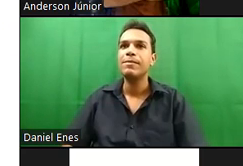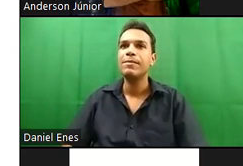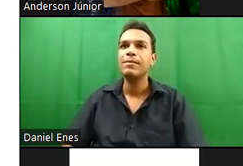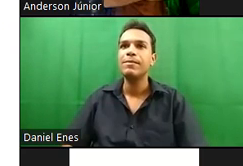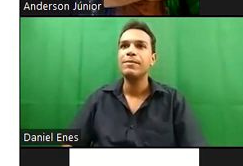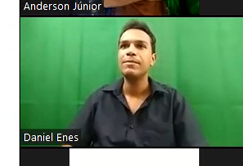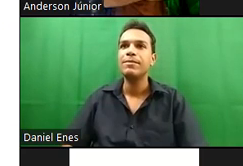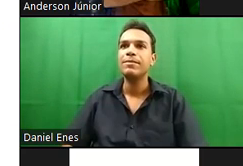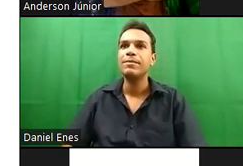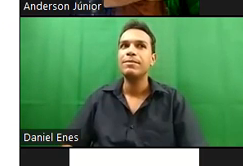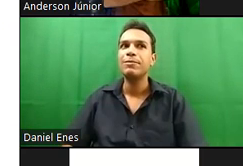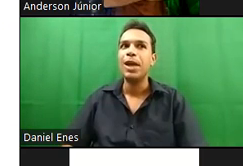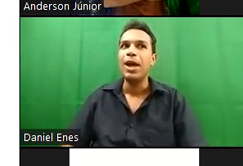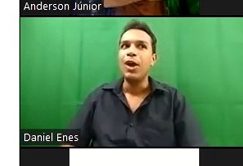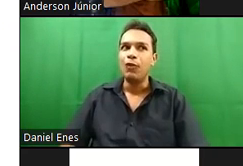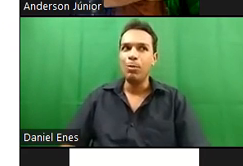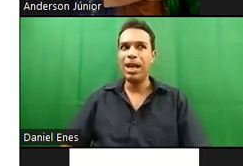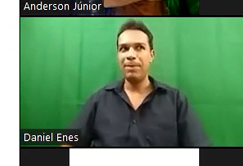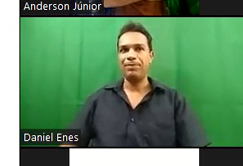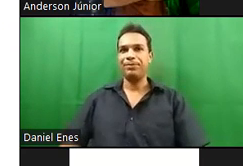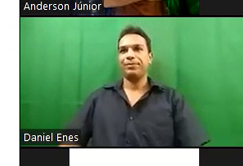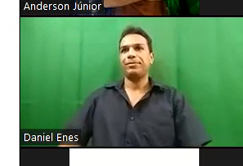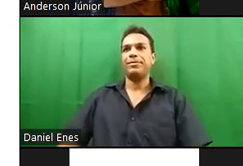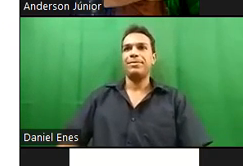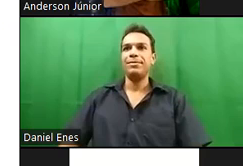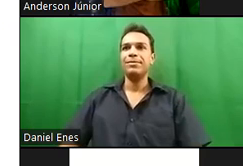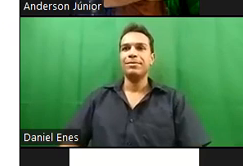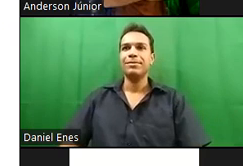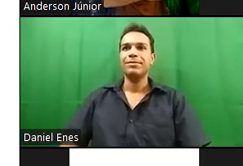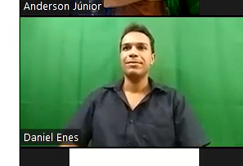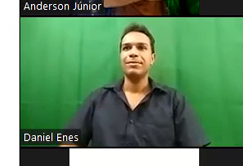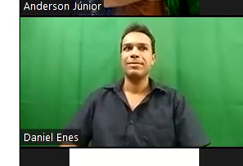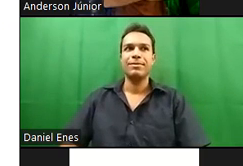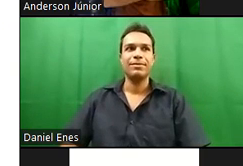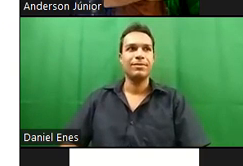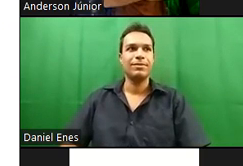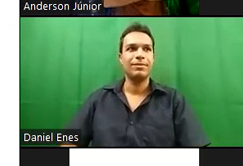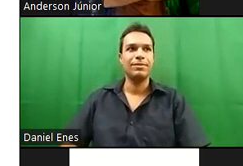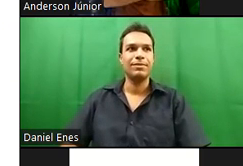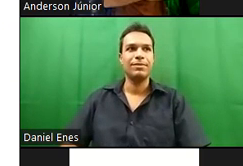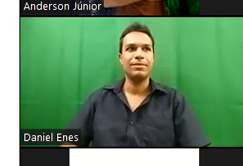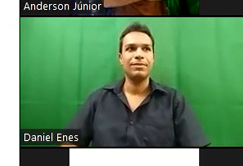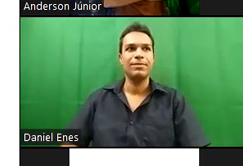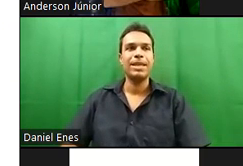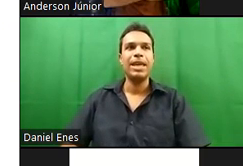de ação, né? Porque Vamos lá. verbo, no caso, é ação, mas eu acho que os simples é mais o que você está